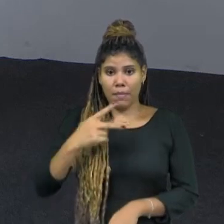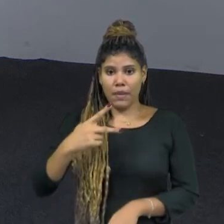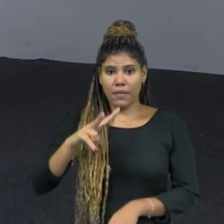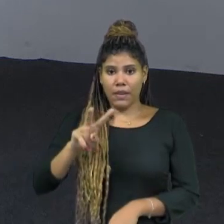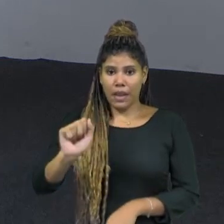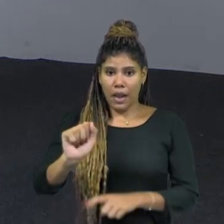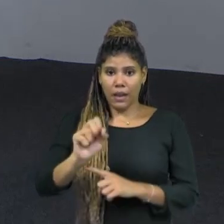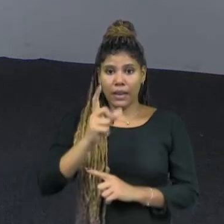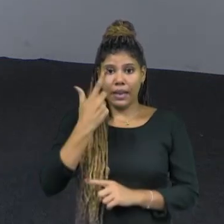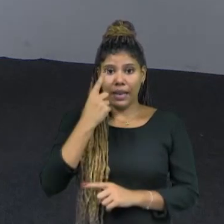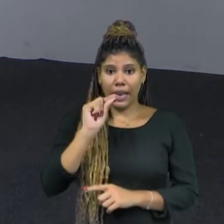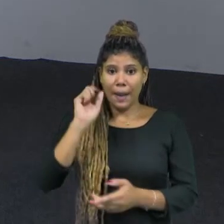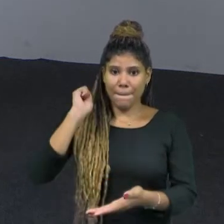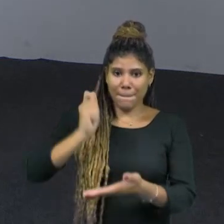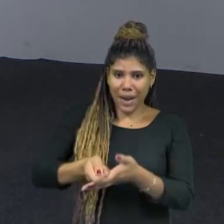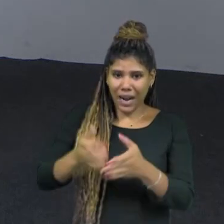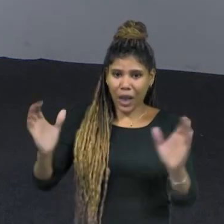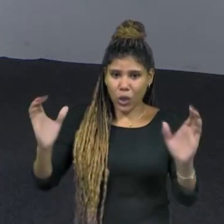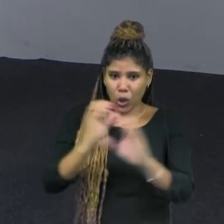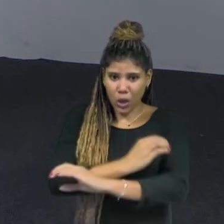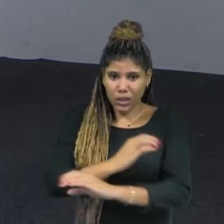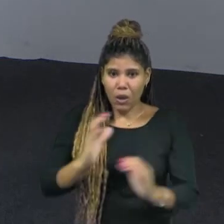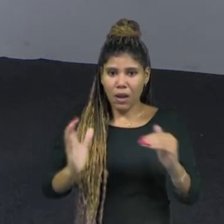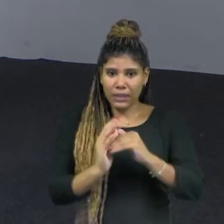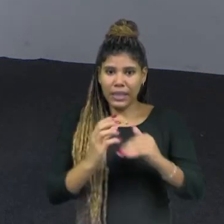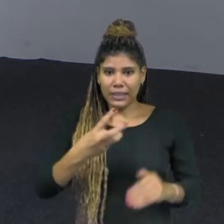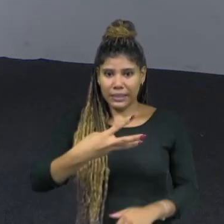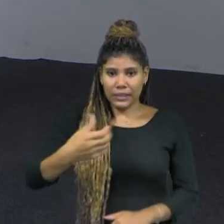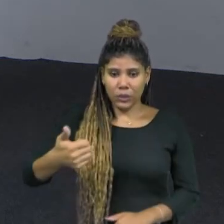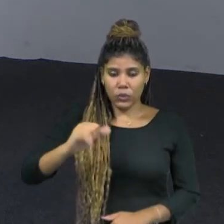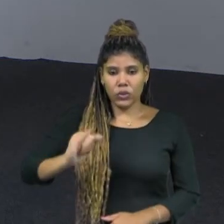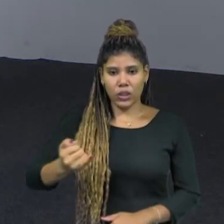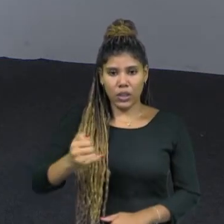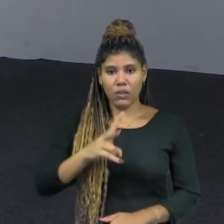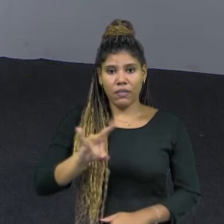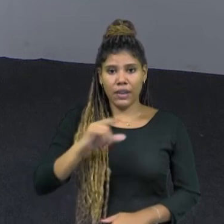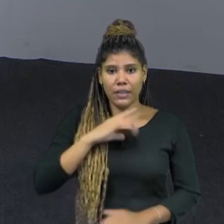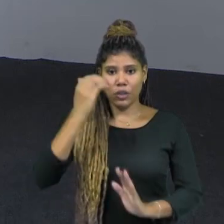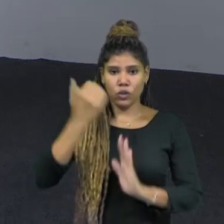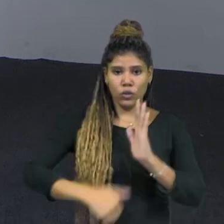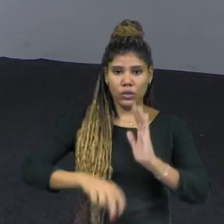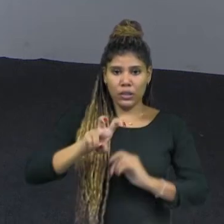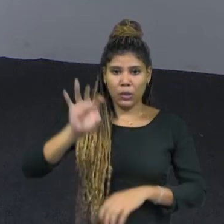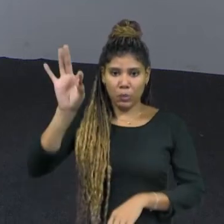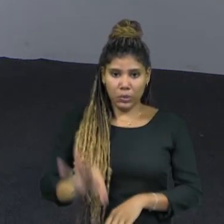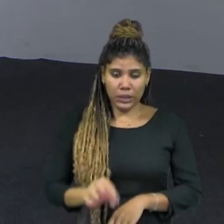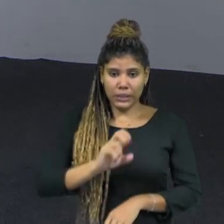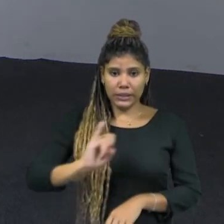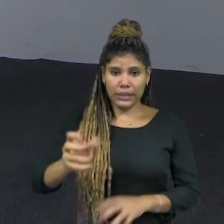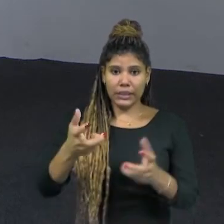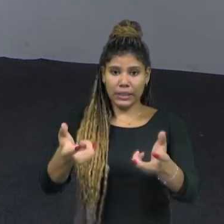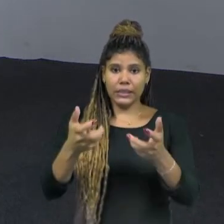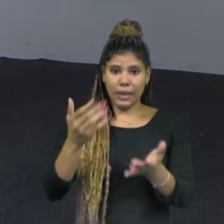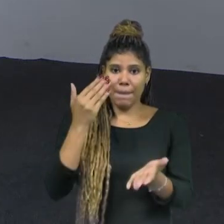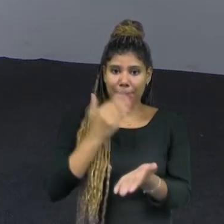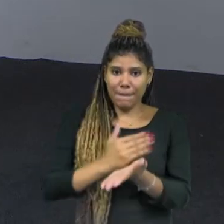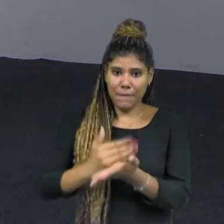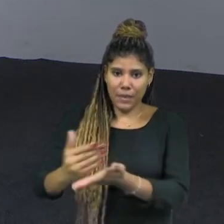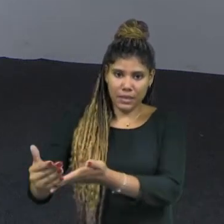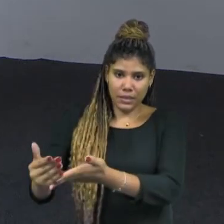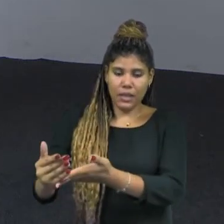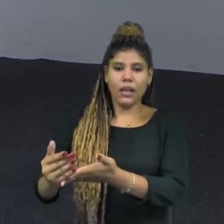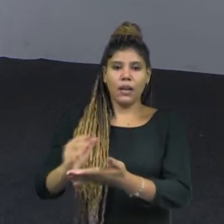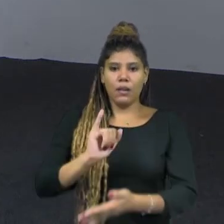única até o dia 31 de janeiro terá 5% de desconto. Caso o contribuinte decida pelo parcelamento, o